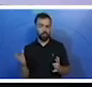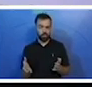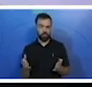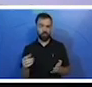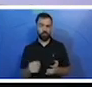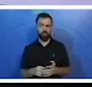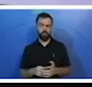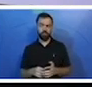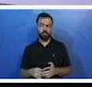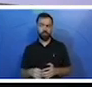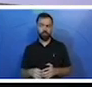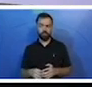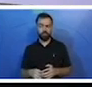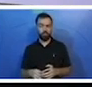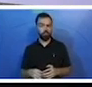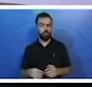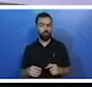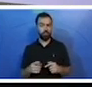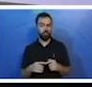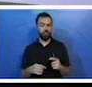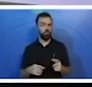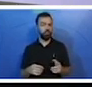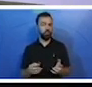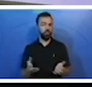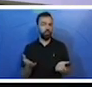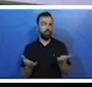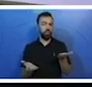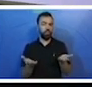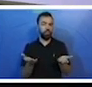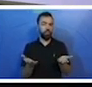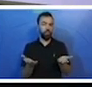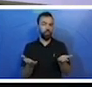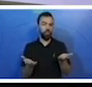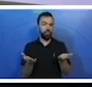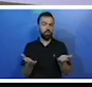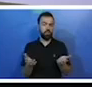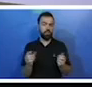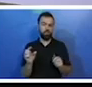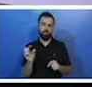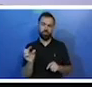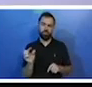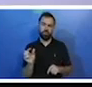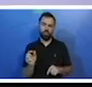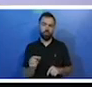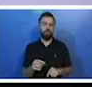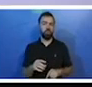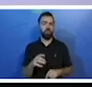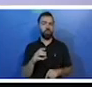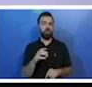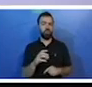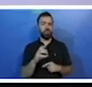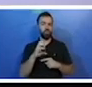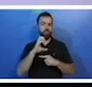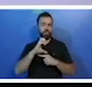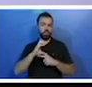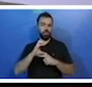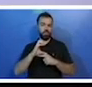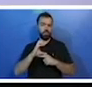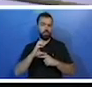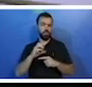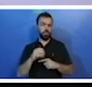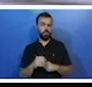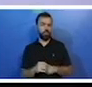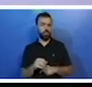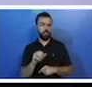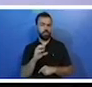de hoje, que são feitas de materiais ultra levíssimos. As bicicletas hoje são muito leves, fibra de carbono e outro tipo de materiais, e que,